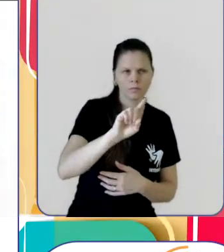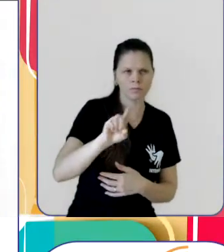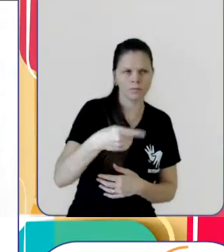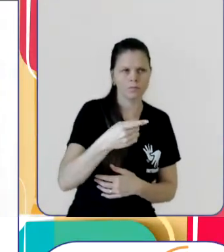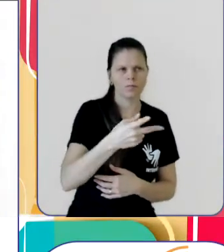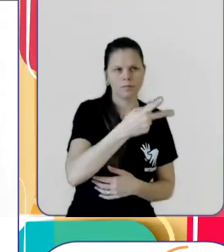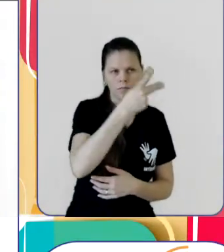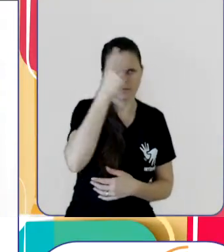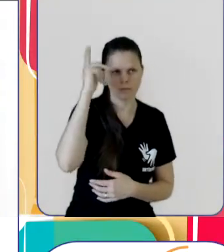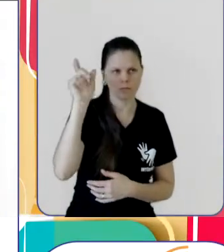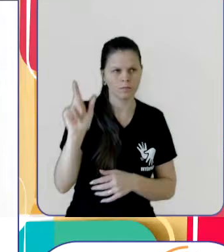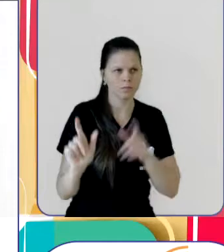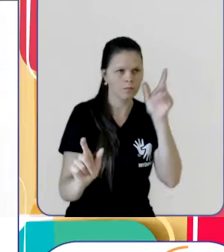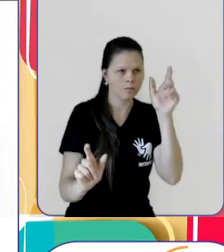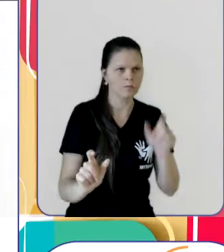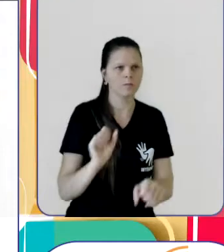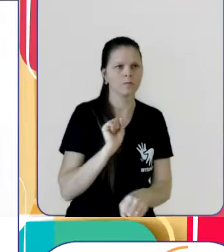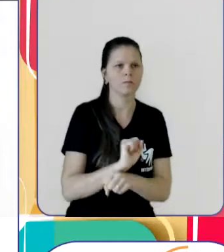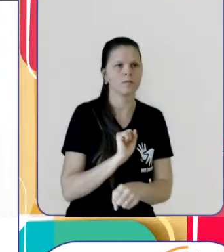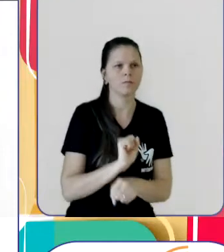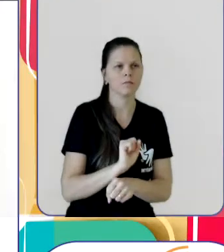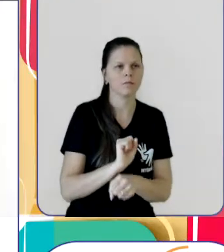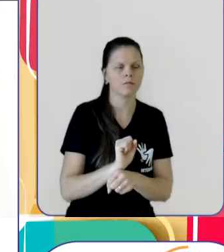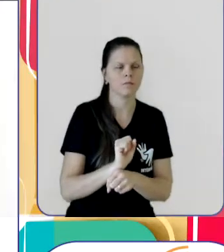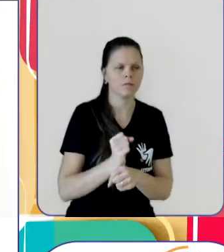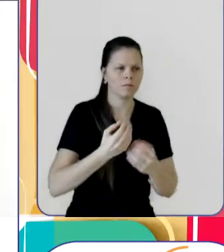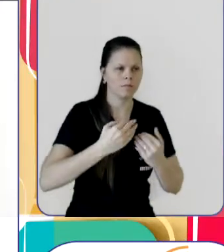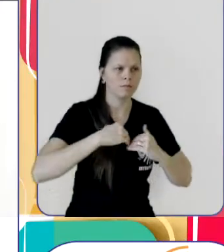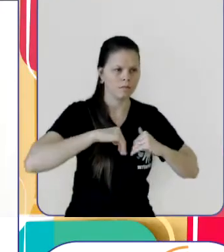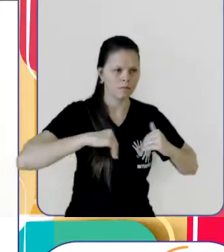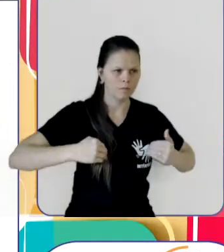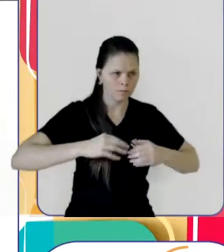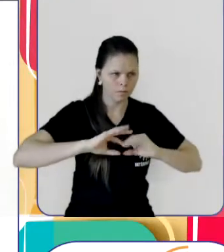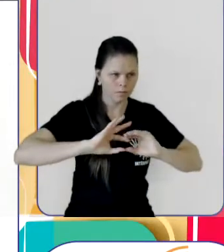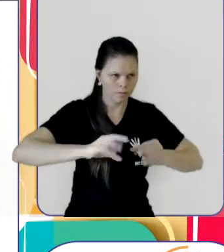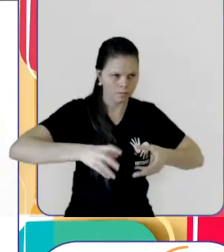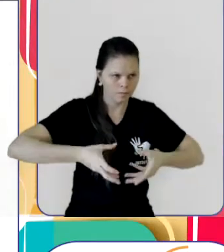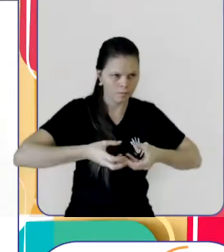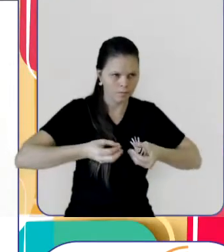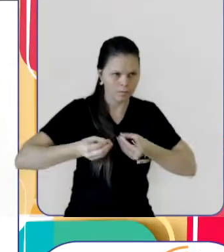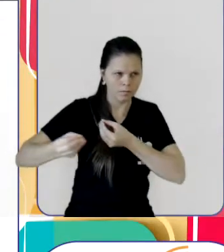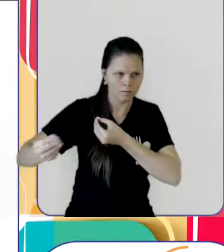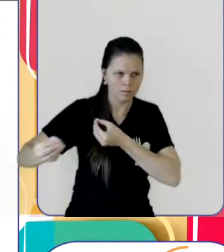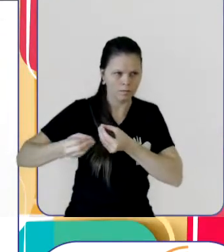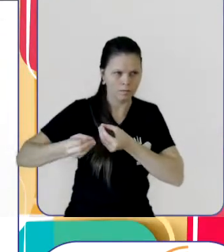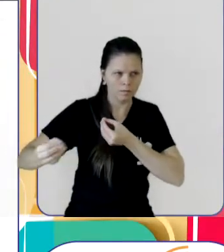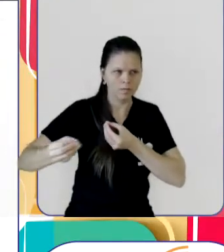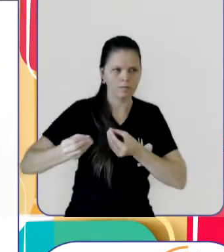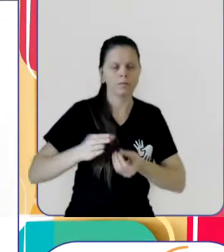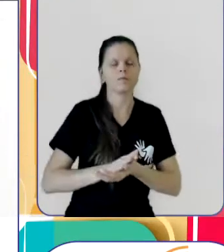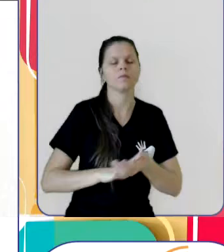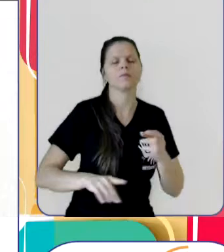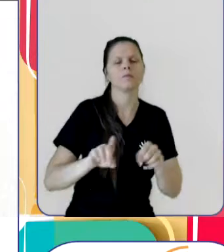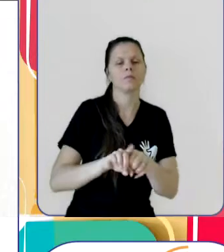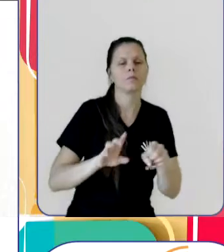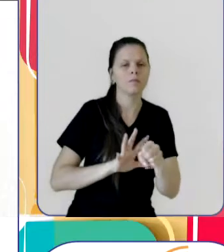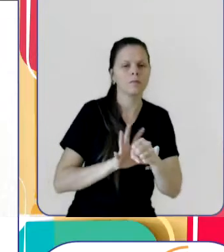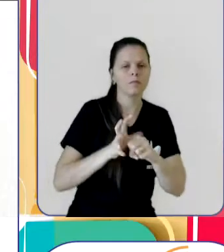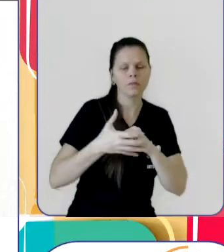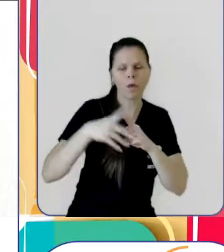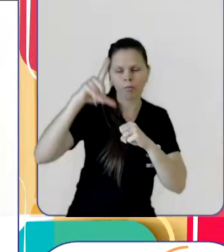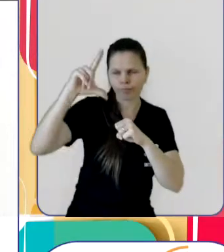pacientes aguardando por um transplante. Então, assim, devido a essa Covid, devido a esta pandemia, houve uma queda